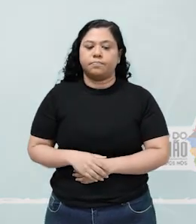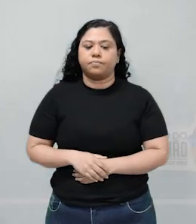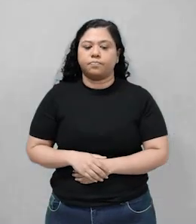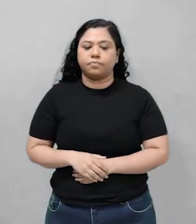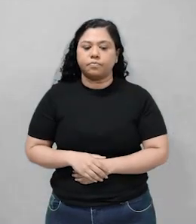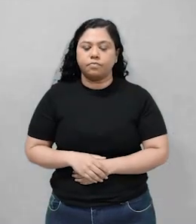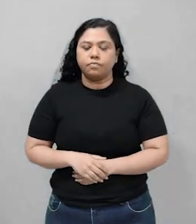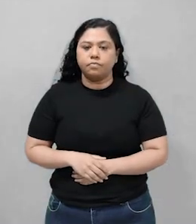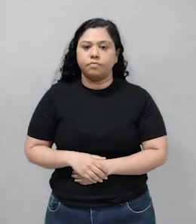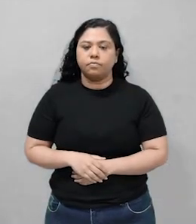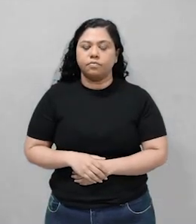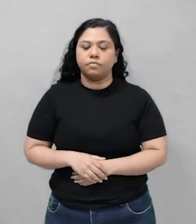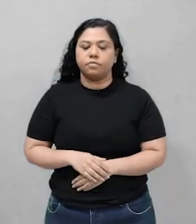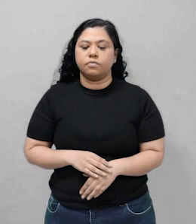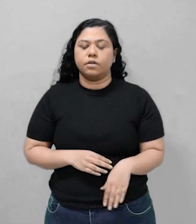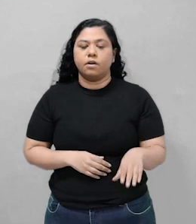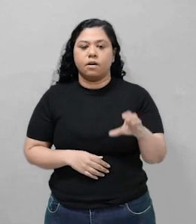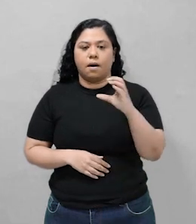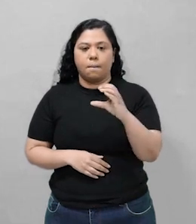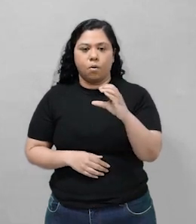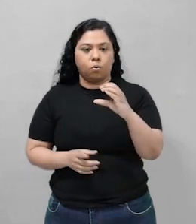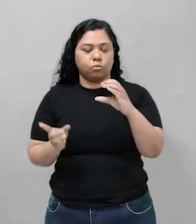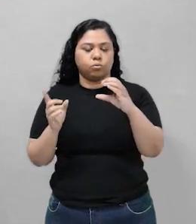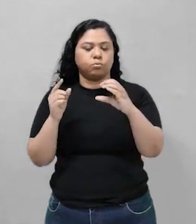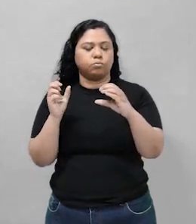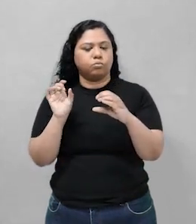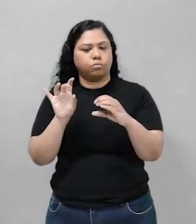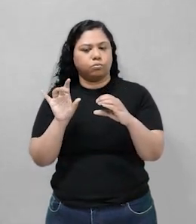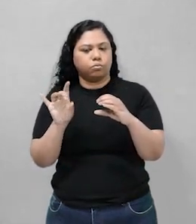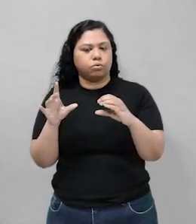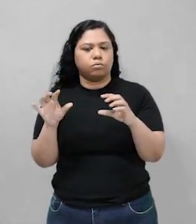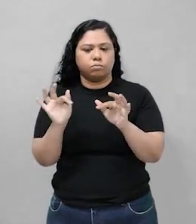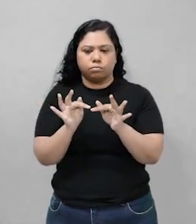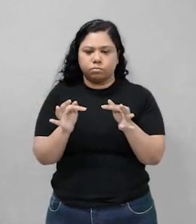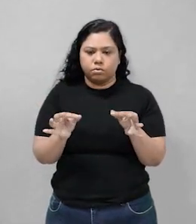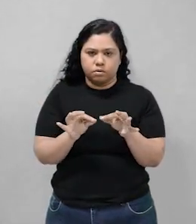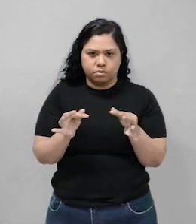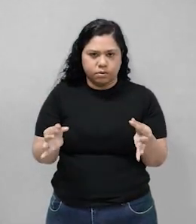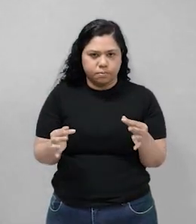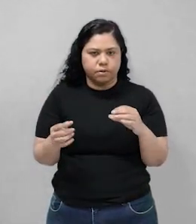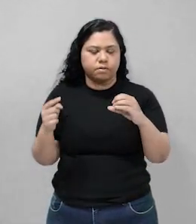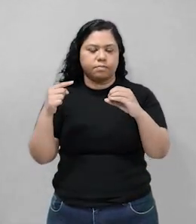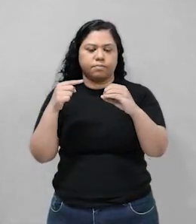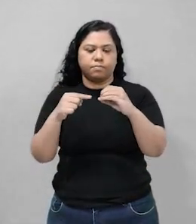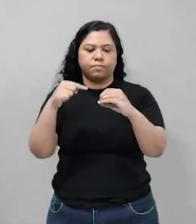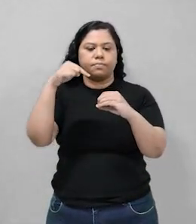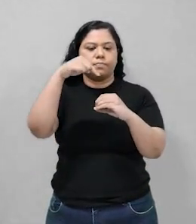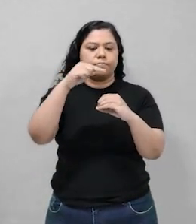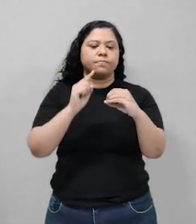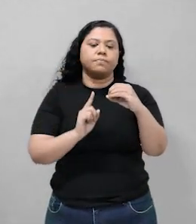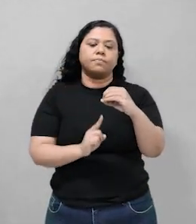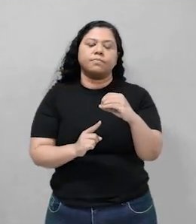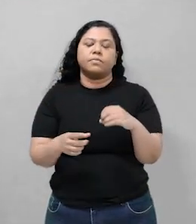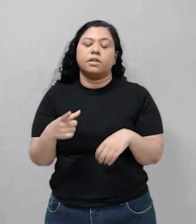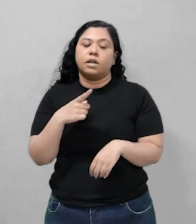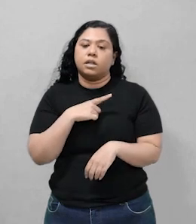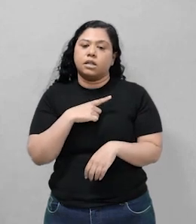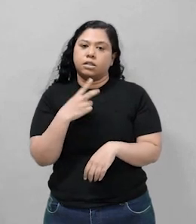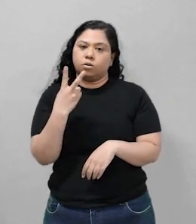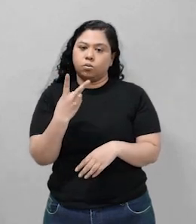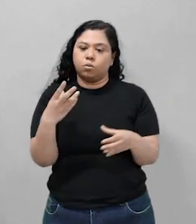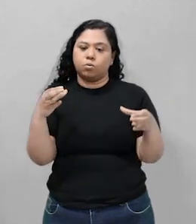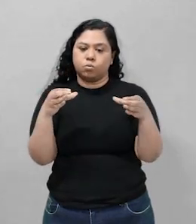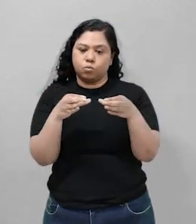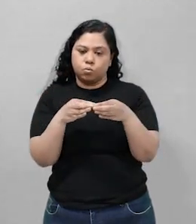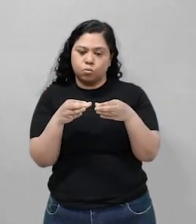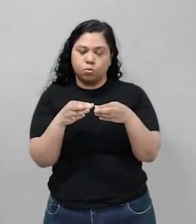carbonos nós temos apenas ligações simples, -an. E, como nós temos agora 2 grupos carbonilas,